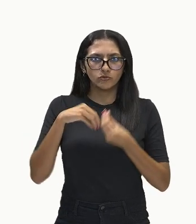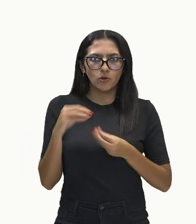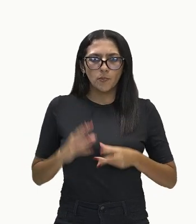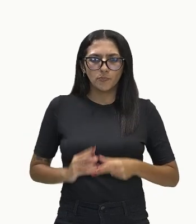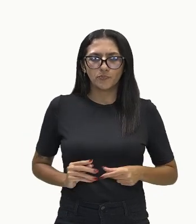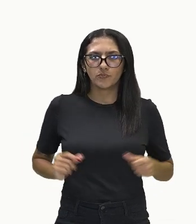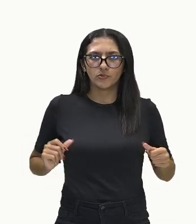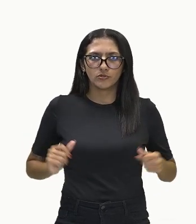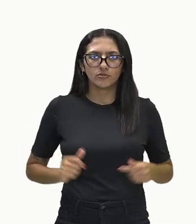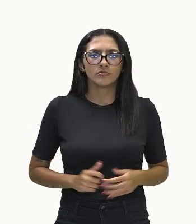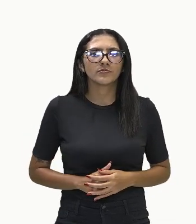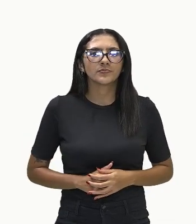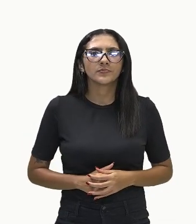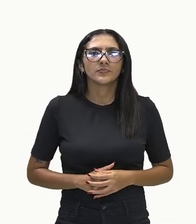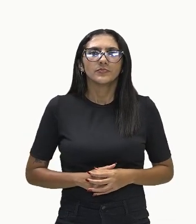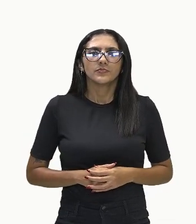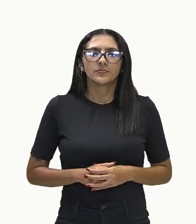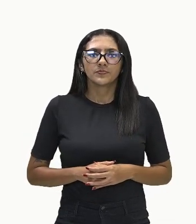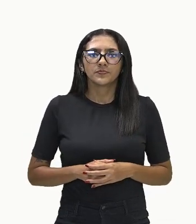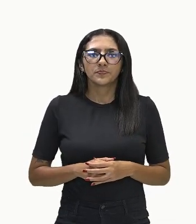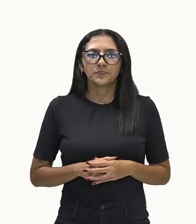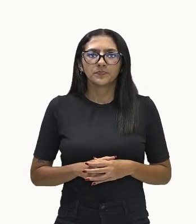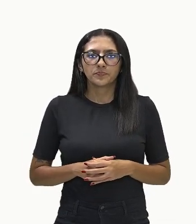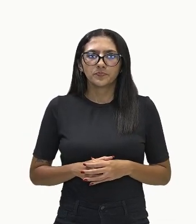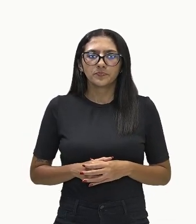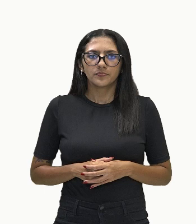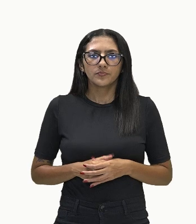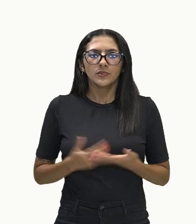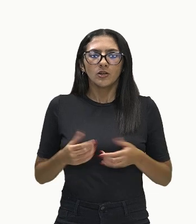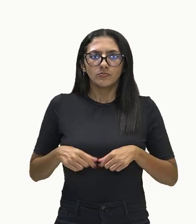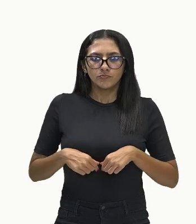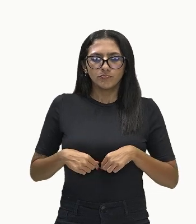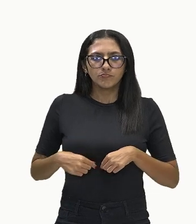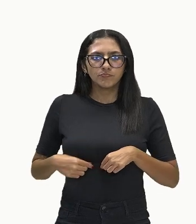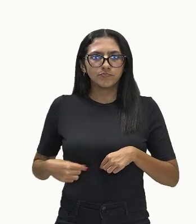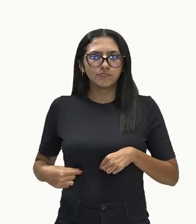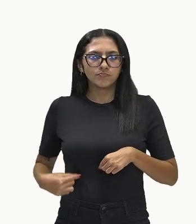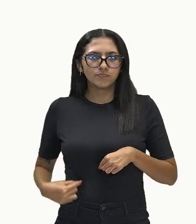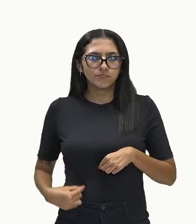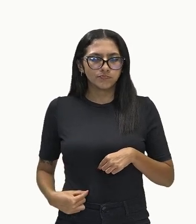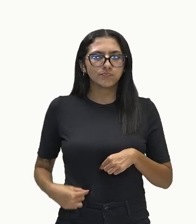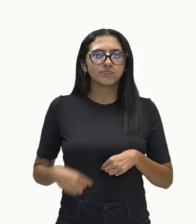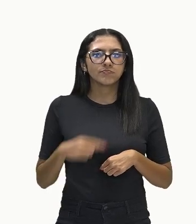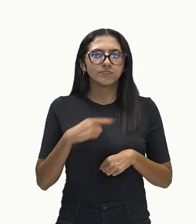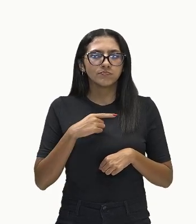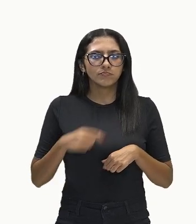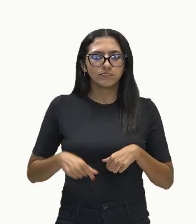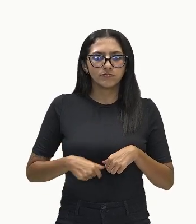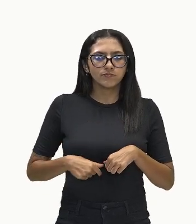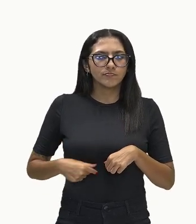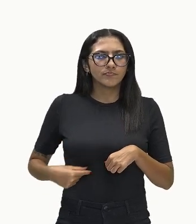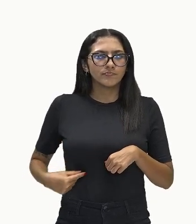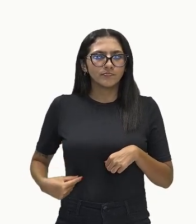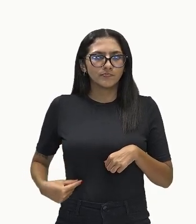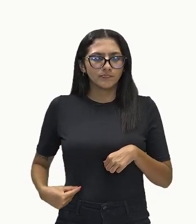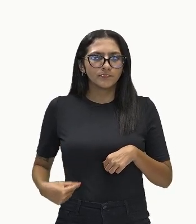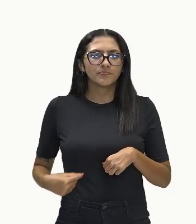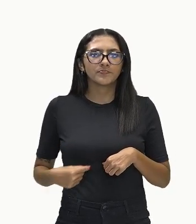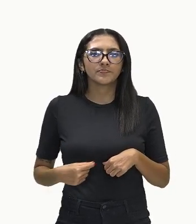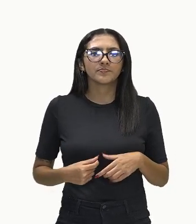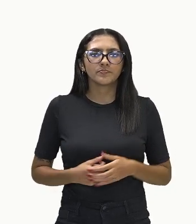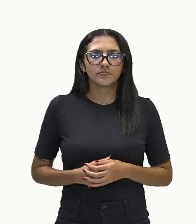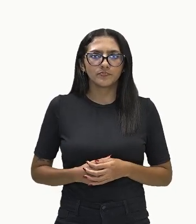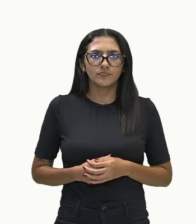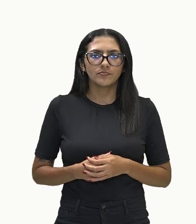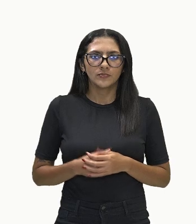Então, saindo do estômago, entrando no intestino, no intestino delgado, né, saindo do